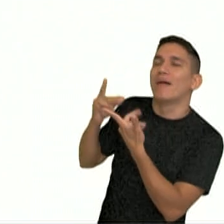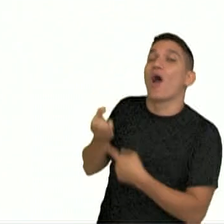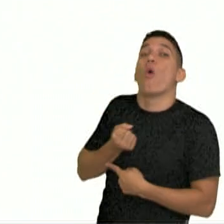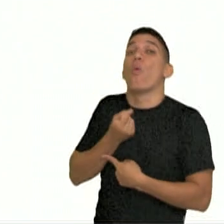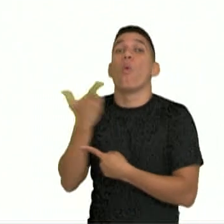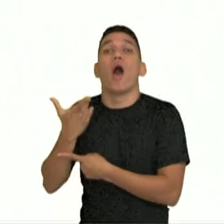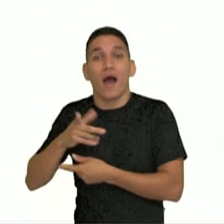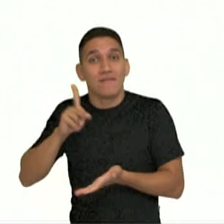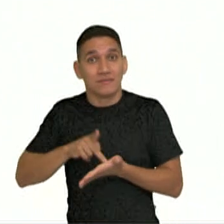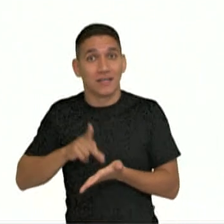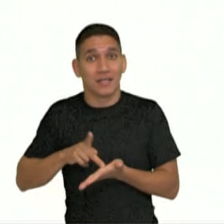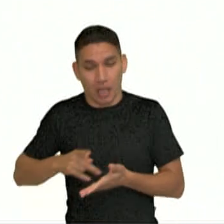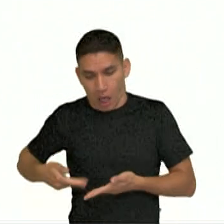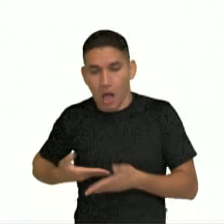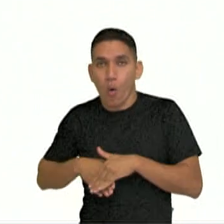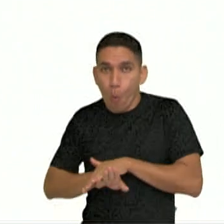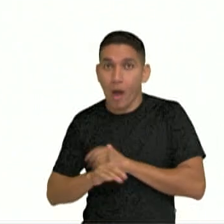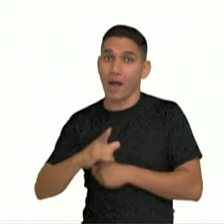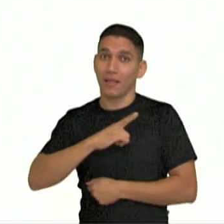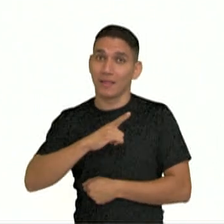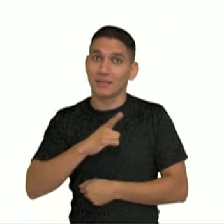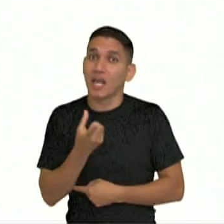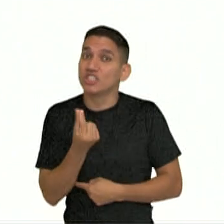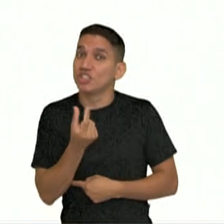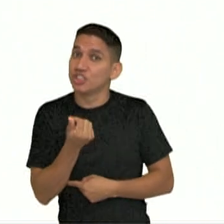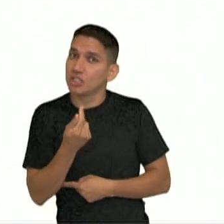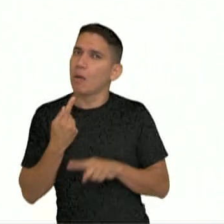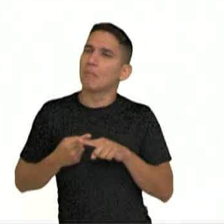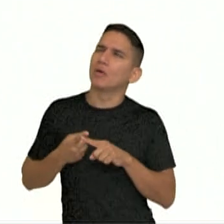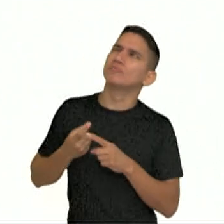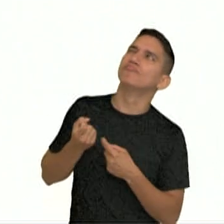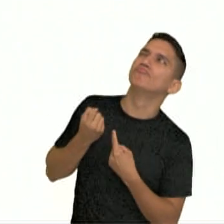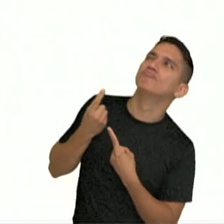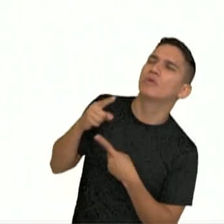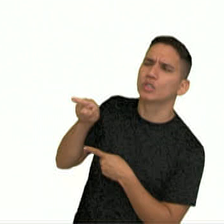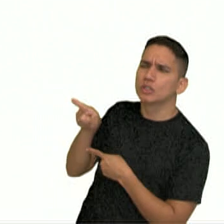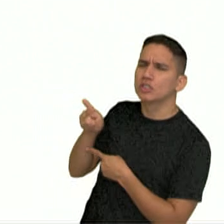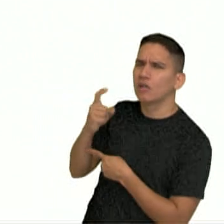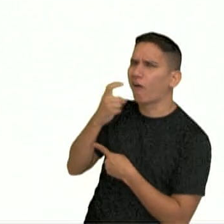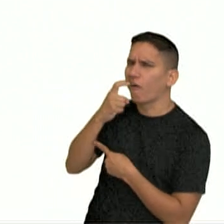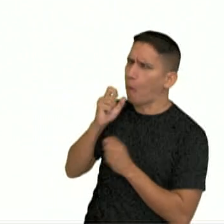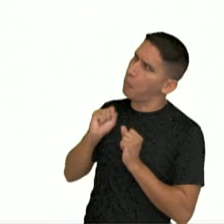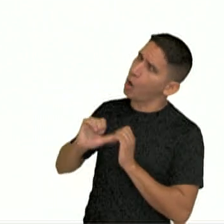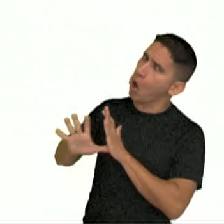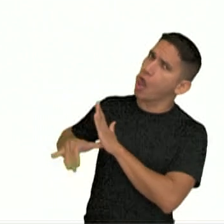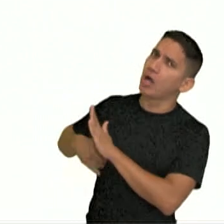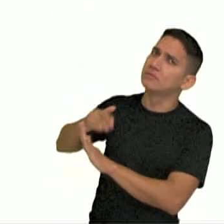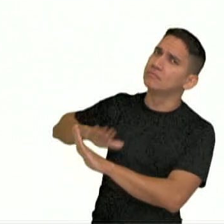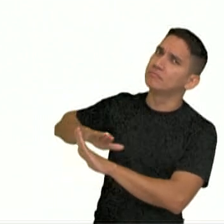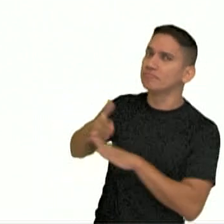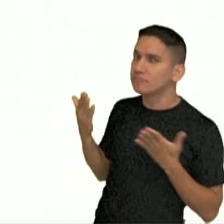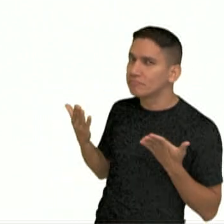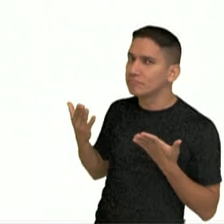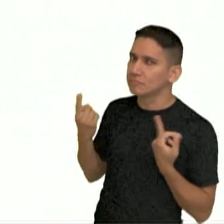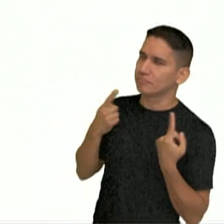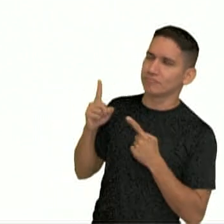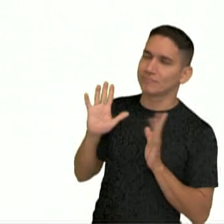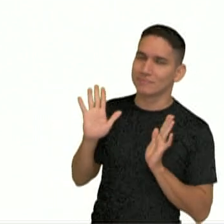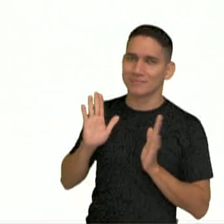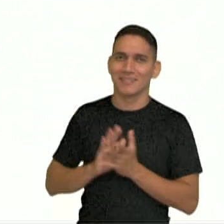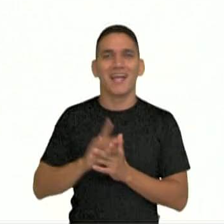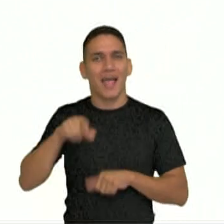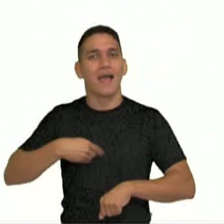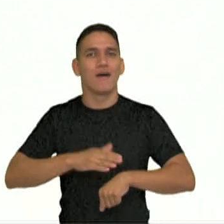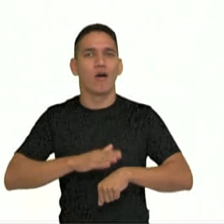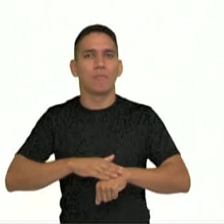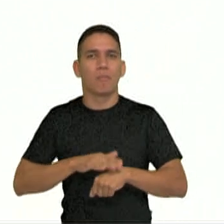saber exatamente quanto tem, por desconfiar que o dentista poderia roubá-lo. Que até aquele momento que o